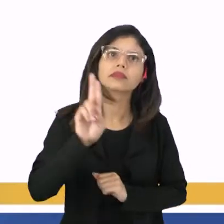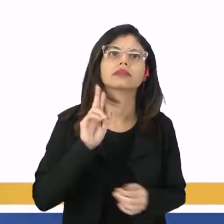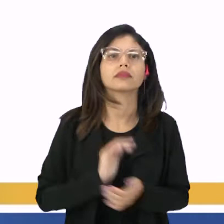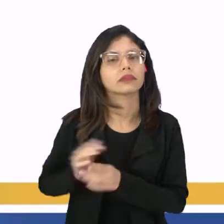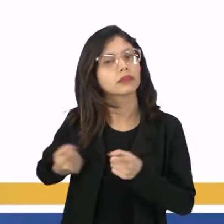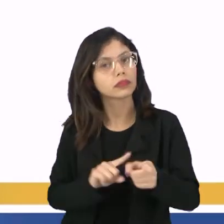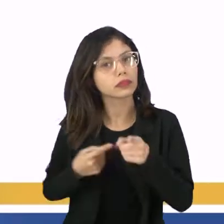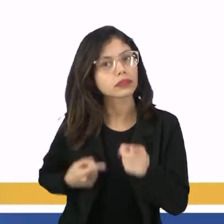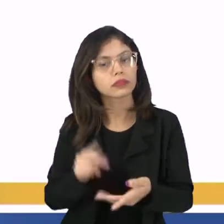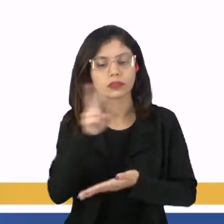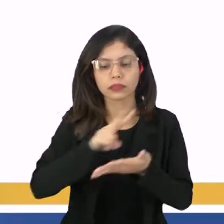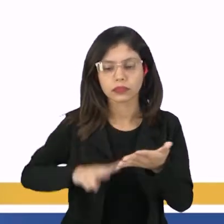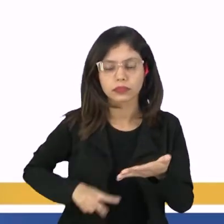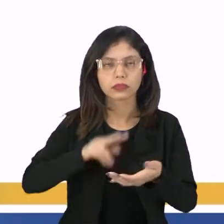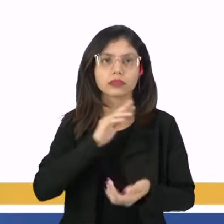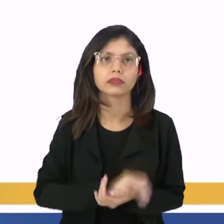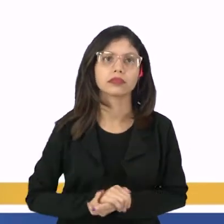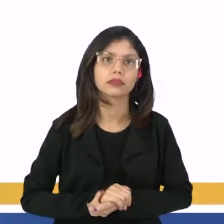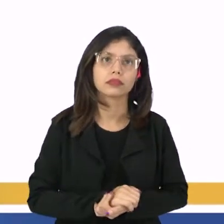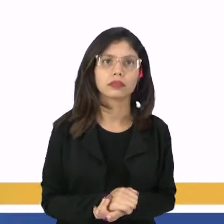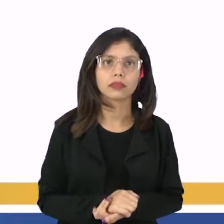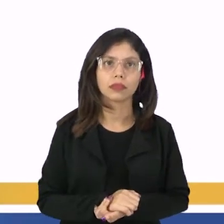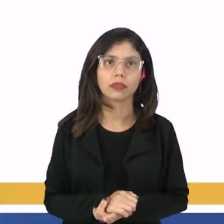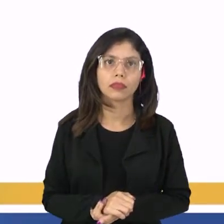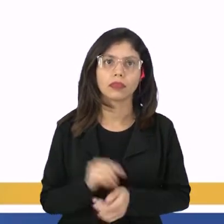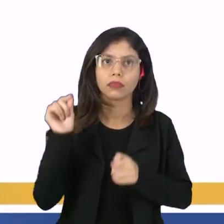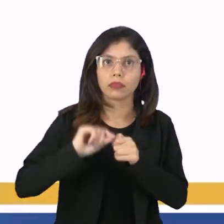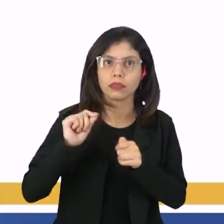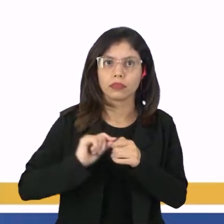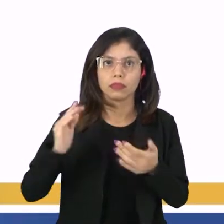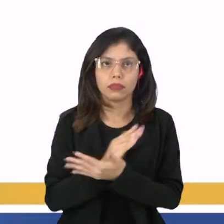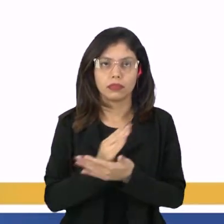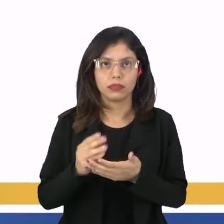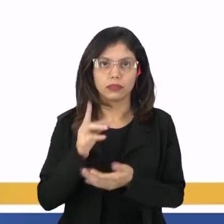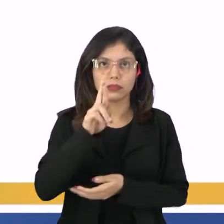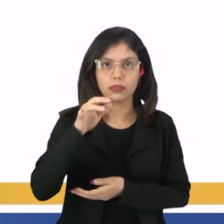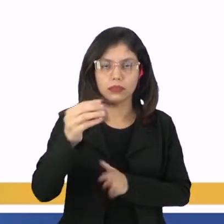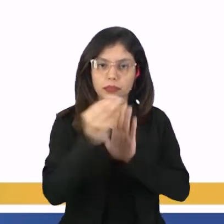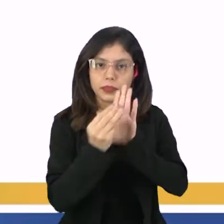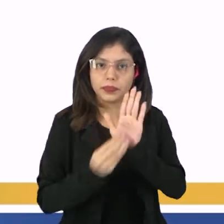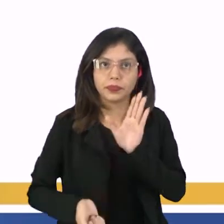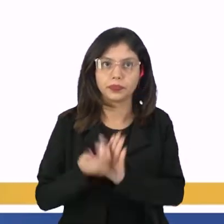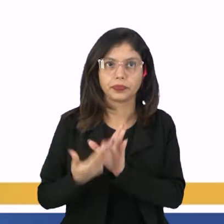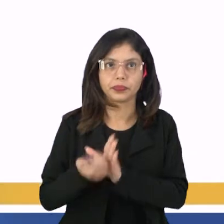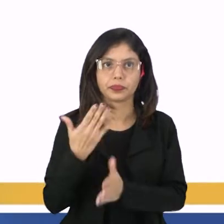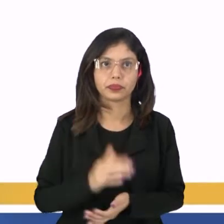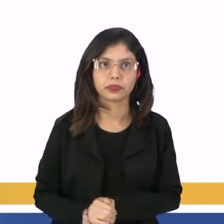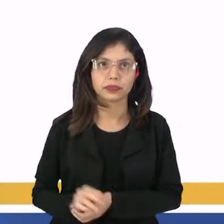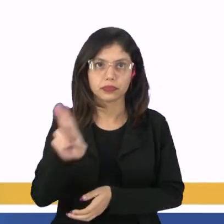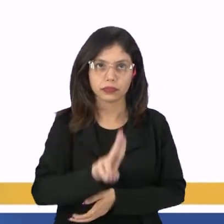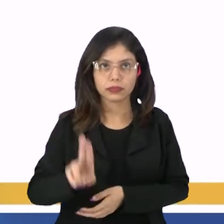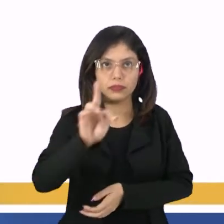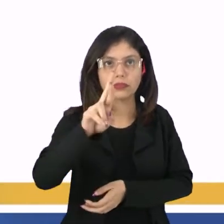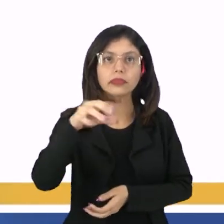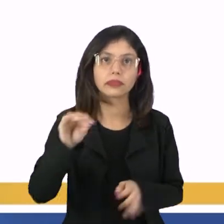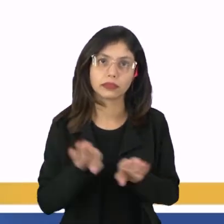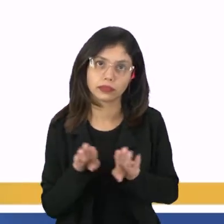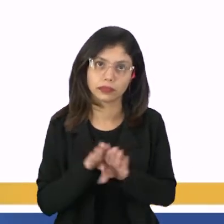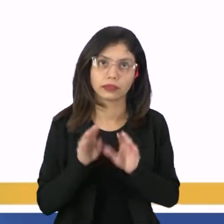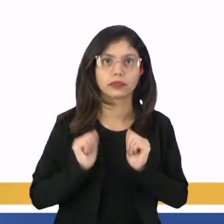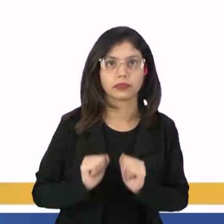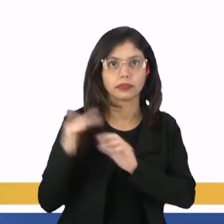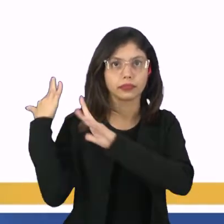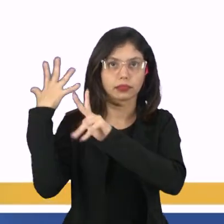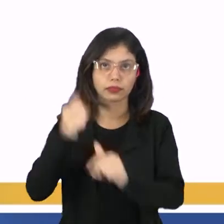ser utilizados para convencer o interlocutor. Elaborar e consultar um roteiro de produção. Utilizar o roteiro também